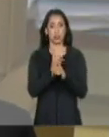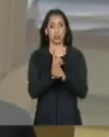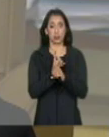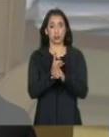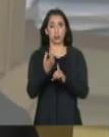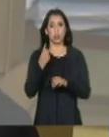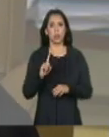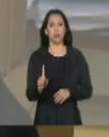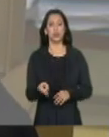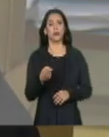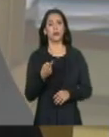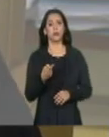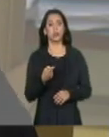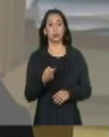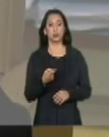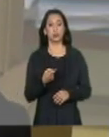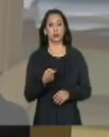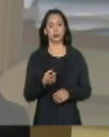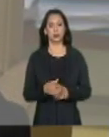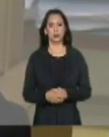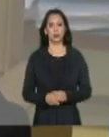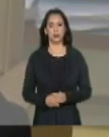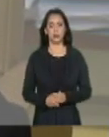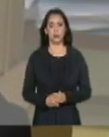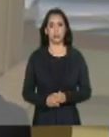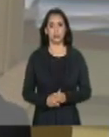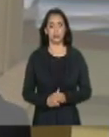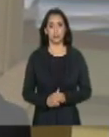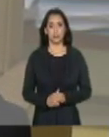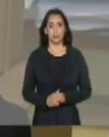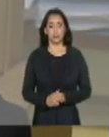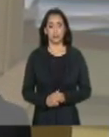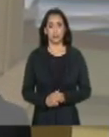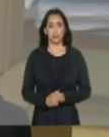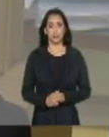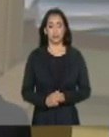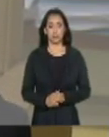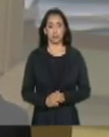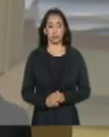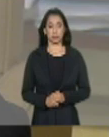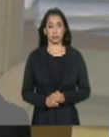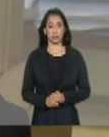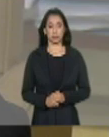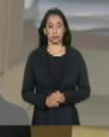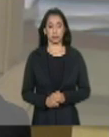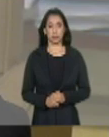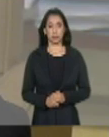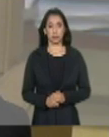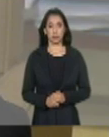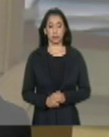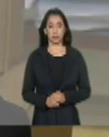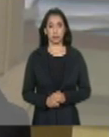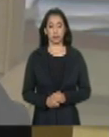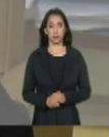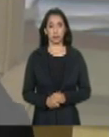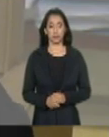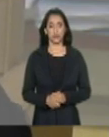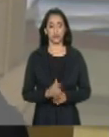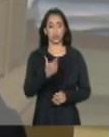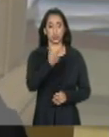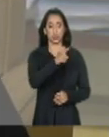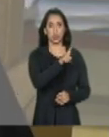último que tivemos, privando assim, da privacidade, da intimidade, em Washington, que